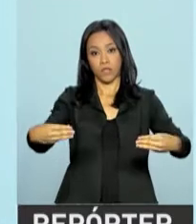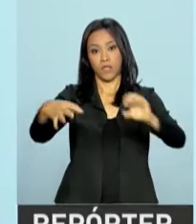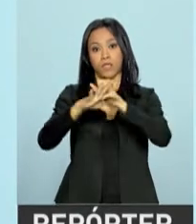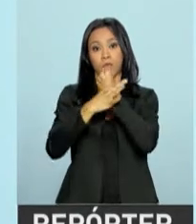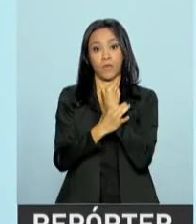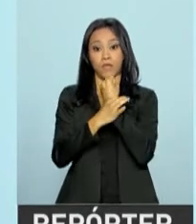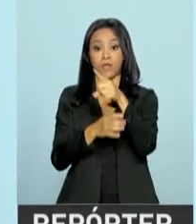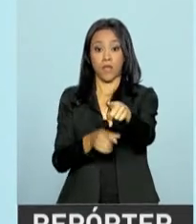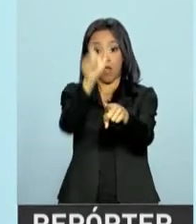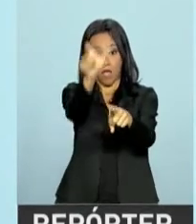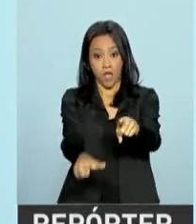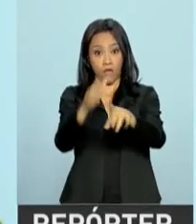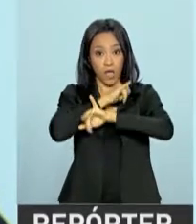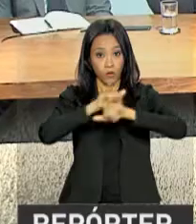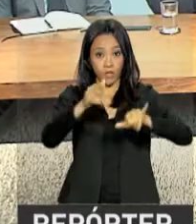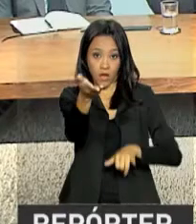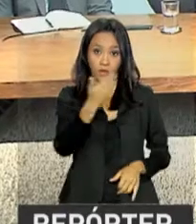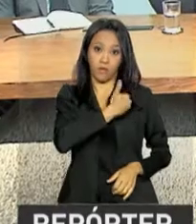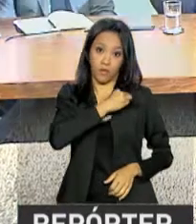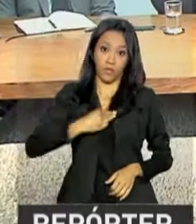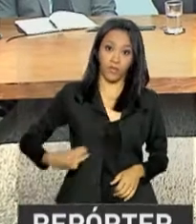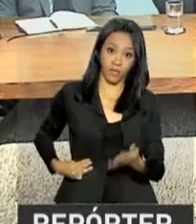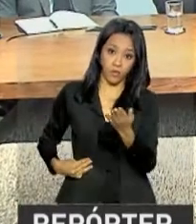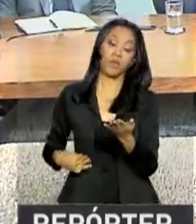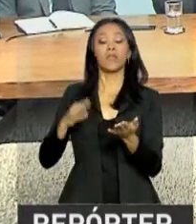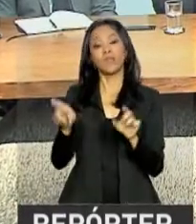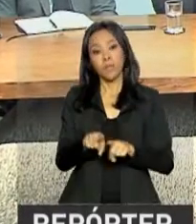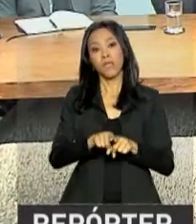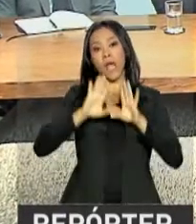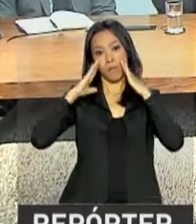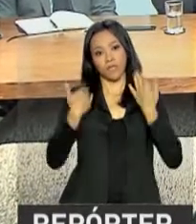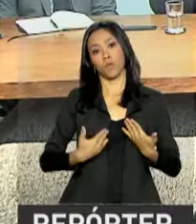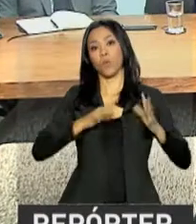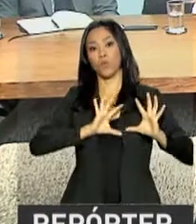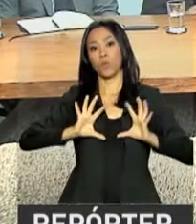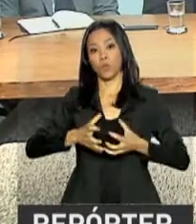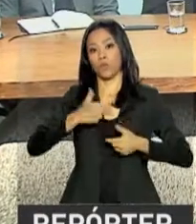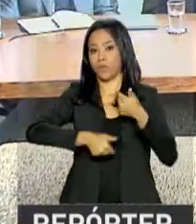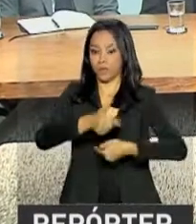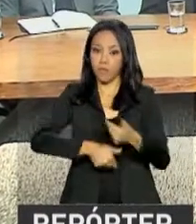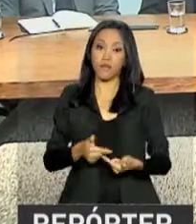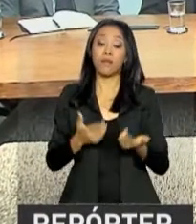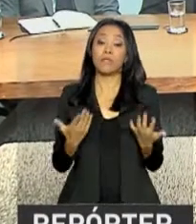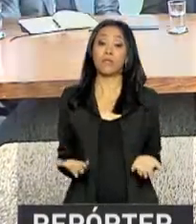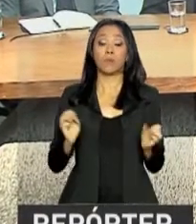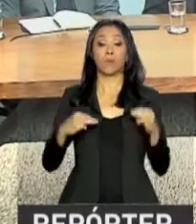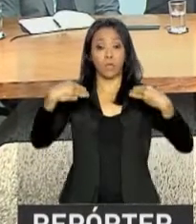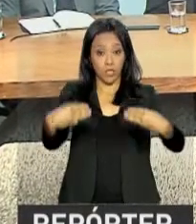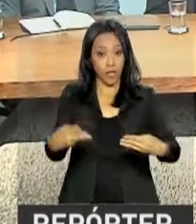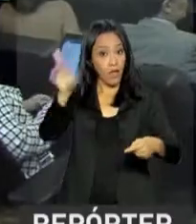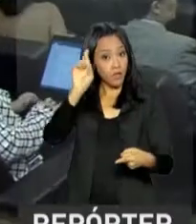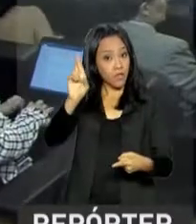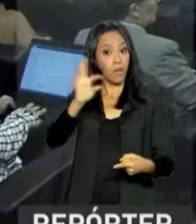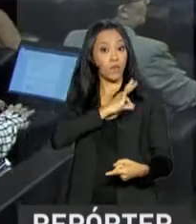feito pelo ministro da pasta raul jungmann que também apresentou sua equipe de trabalho o ministério está responsável pela polícia federal